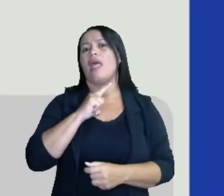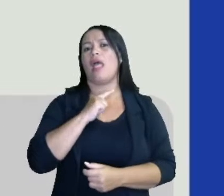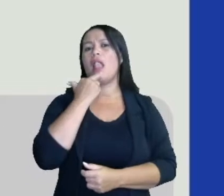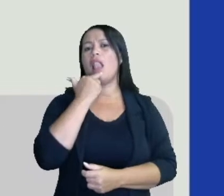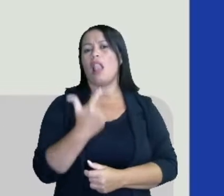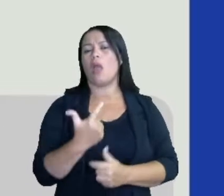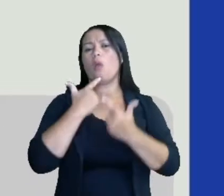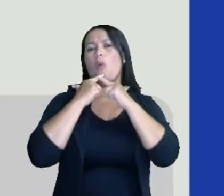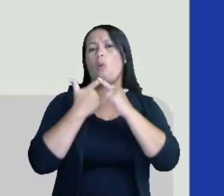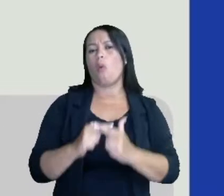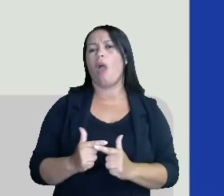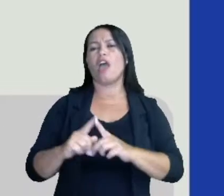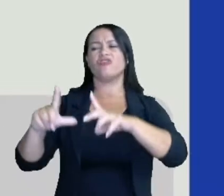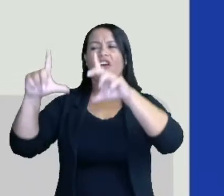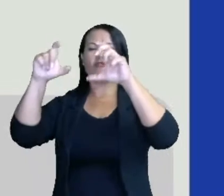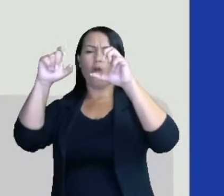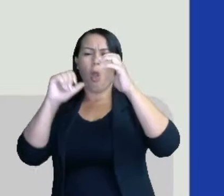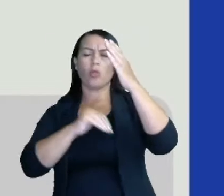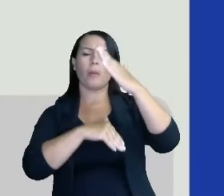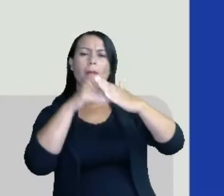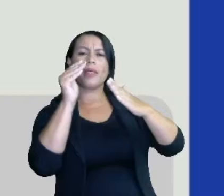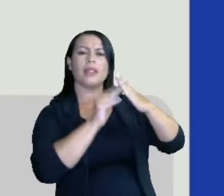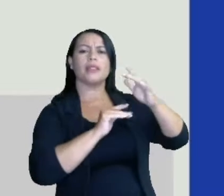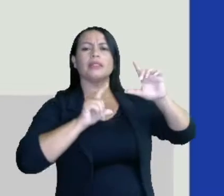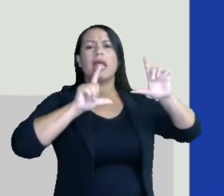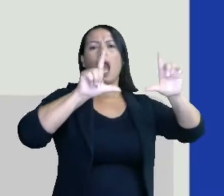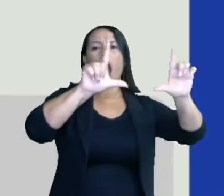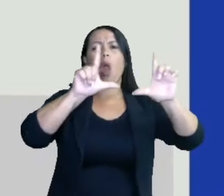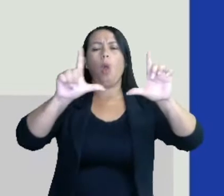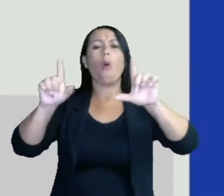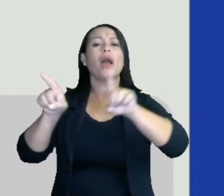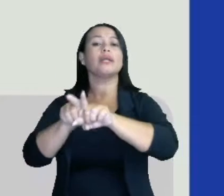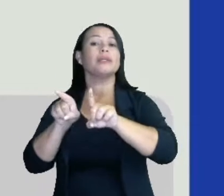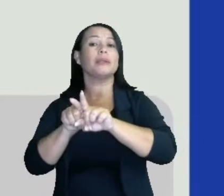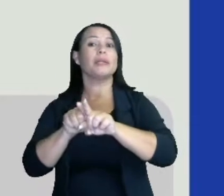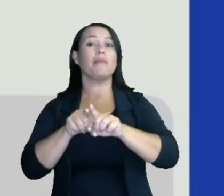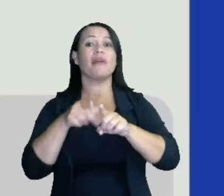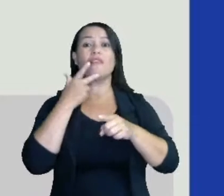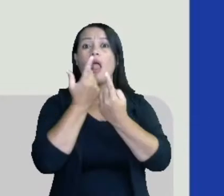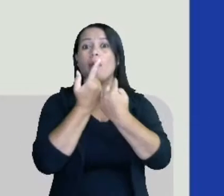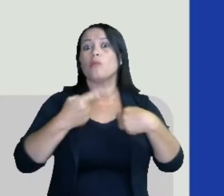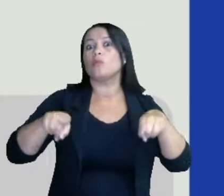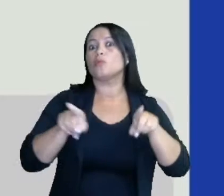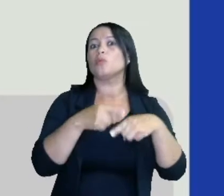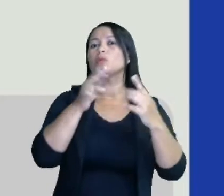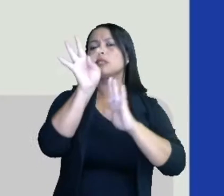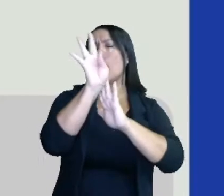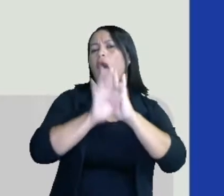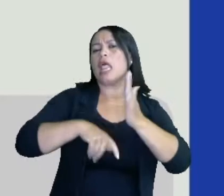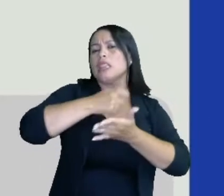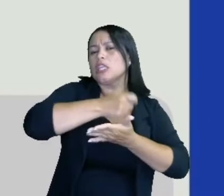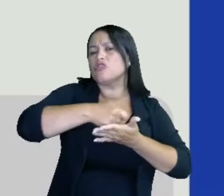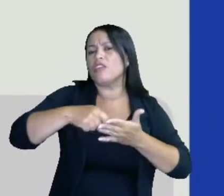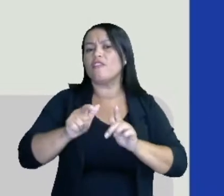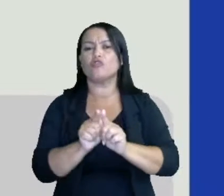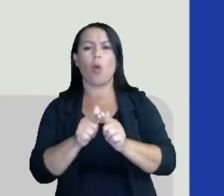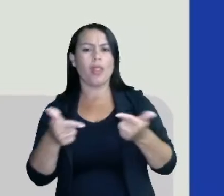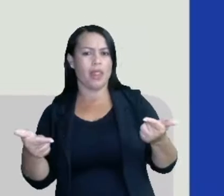tirar fotos, pintar quadros, produzir textos e músicas, escrever jornal,